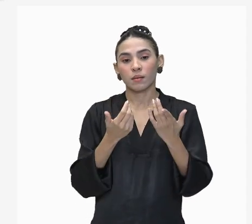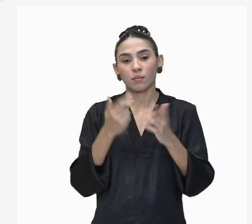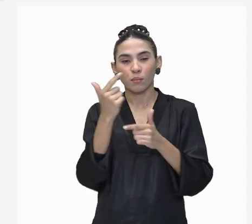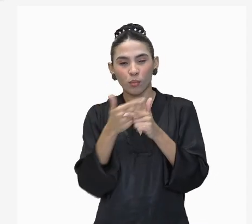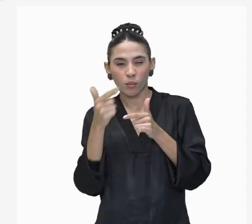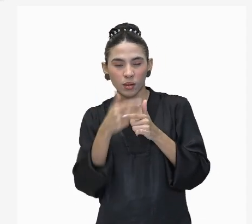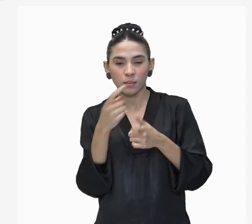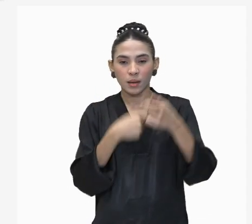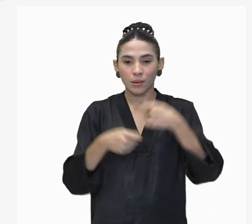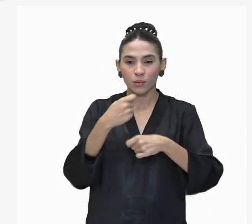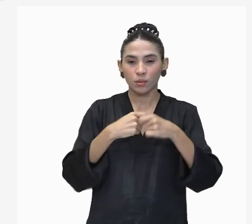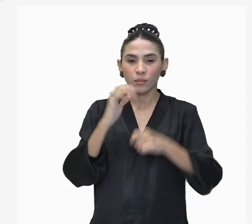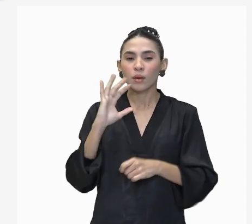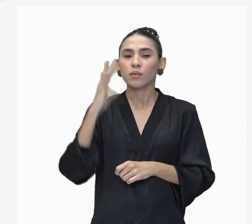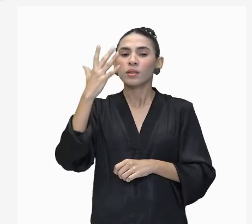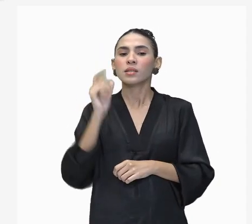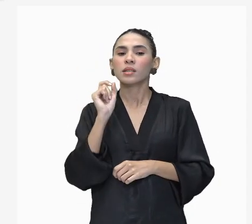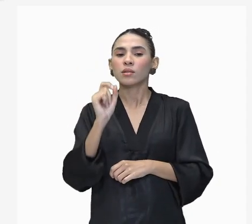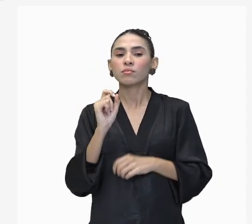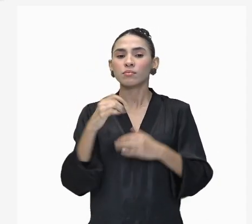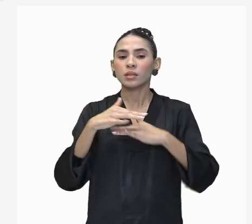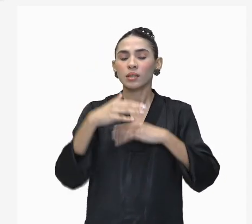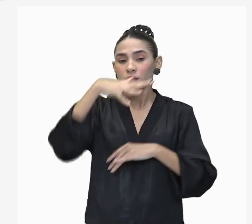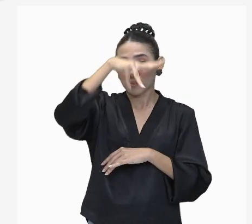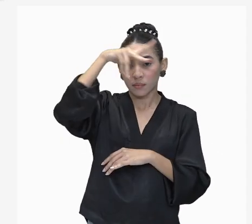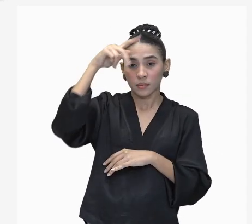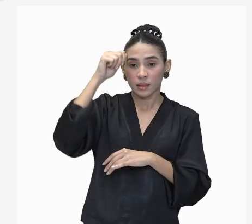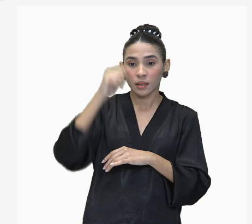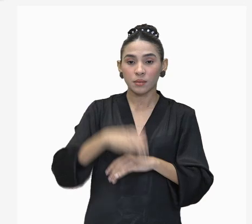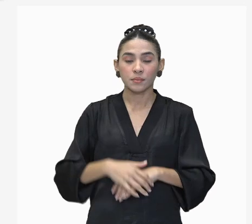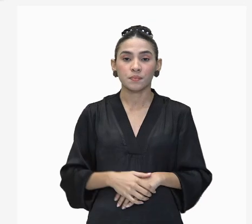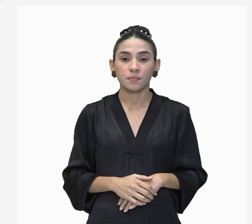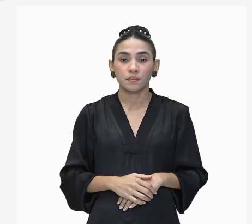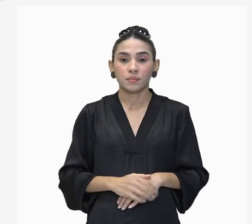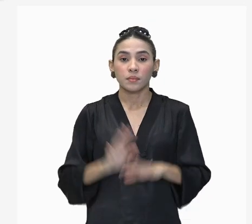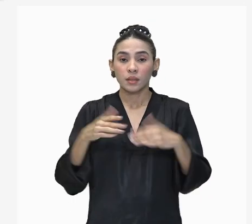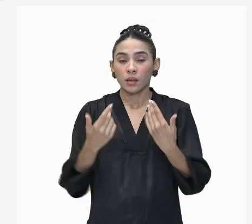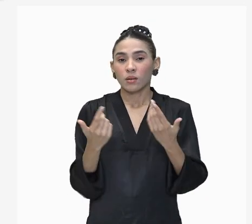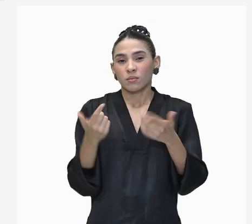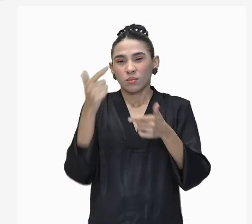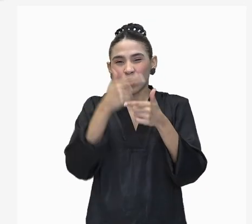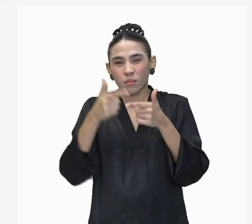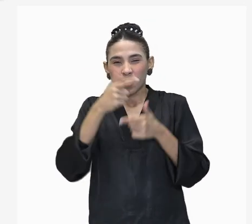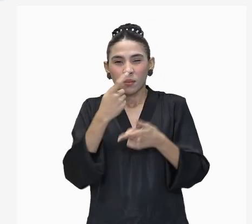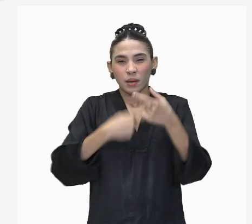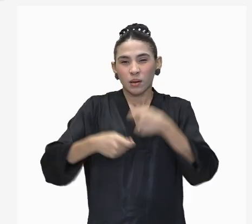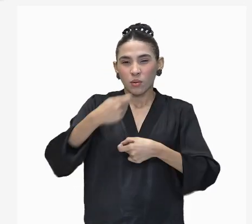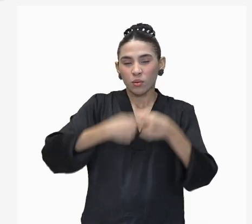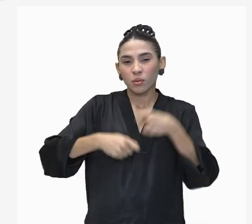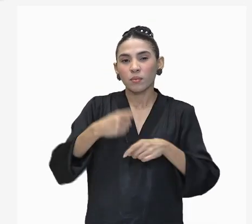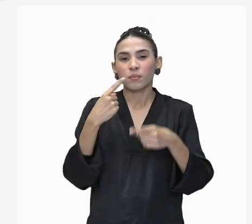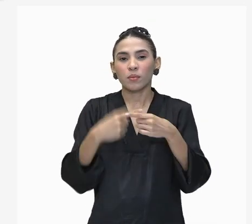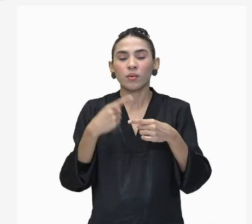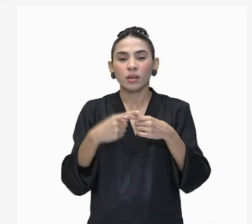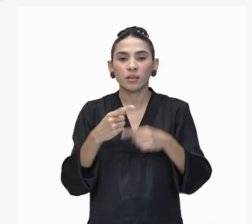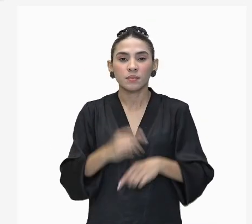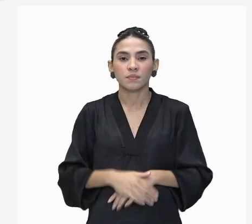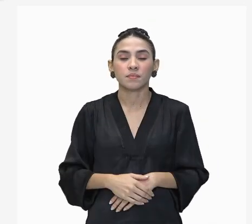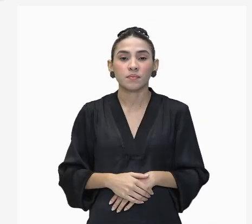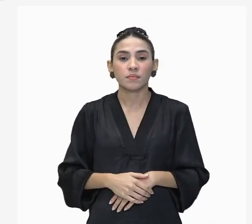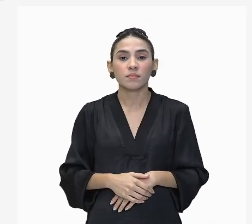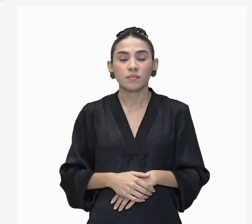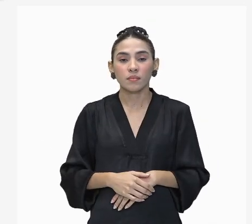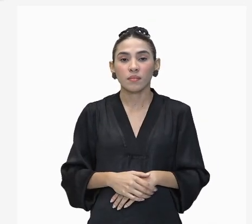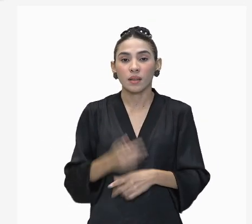estava acontecendo na cidade de Manaus, né? Vamos dizer assim, uma crise econômica proveniente justamente da crise